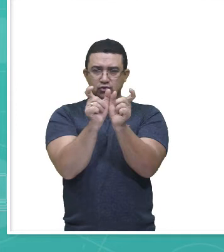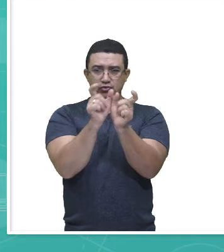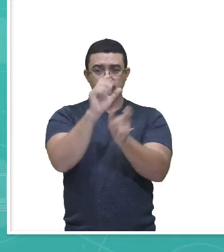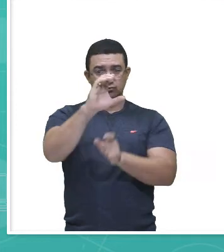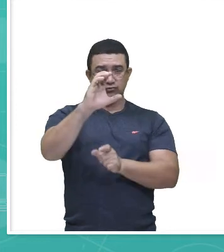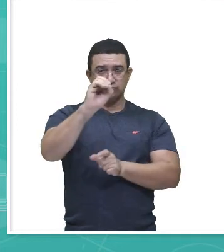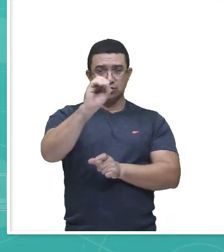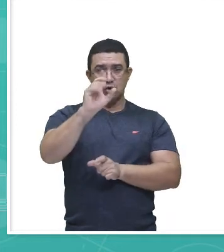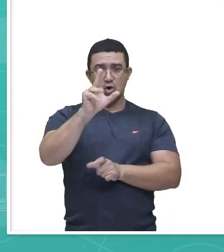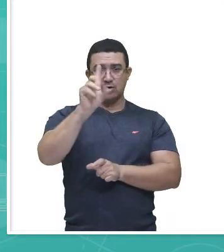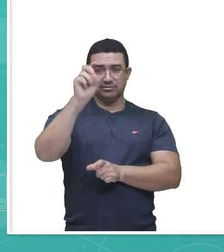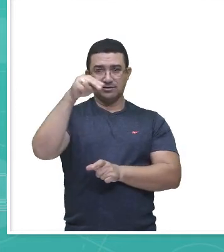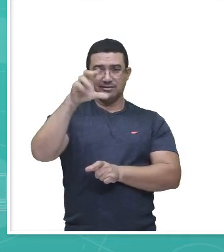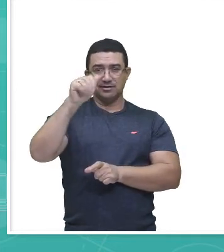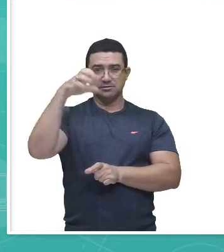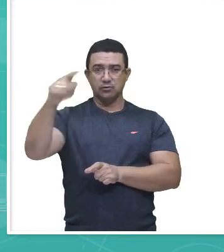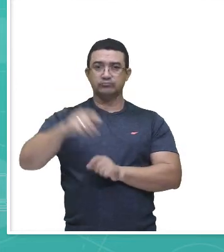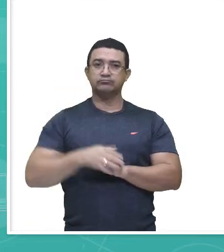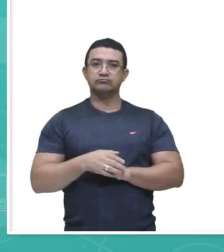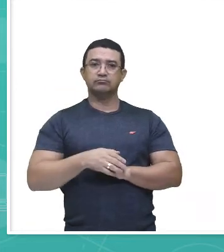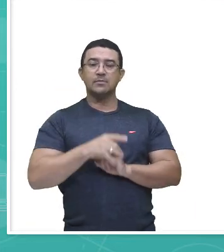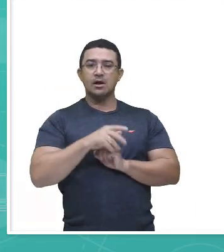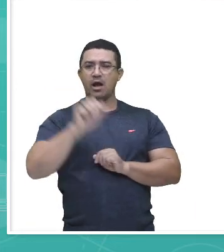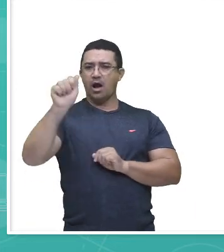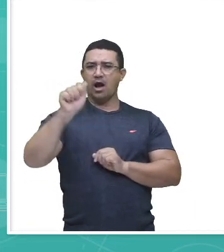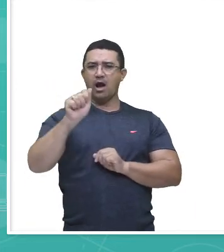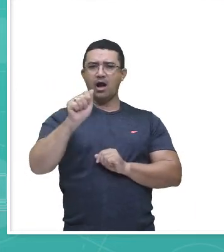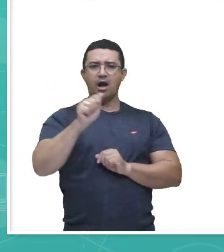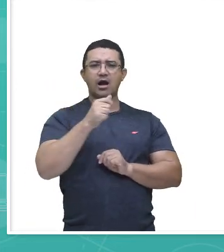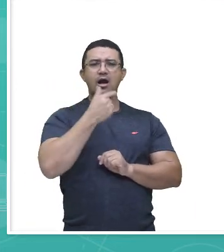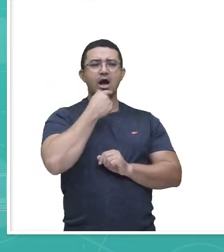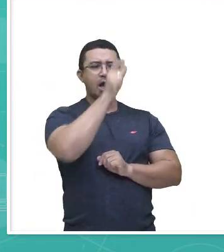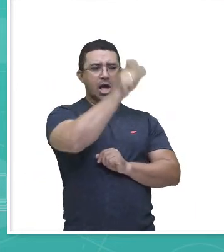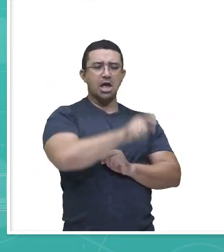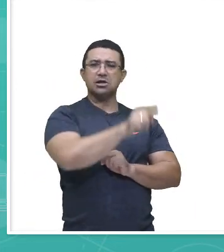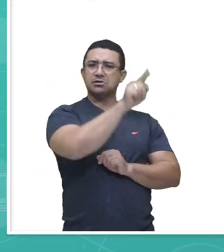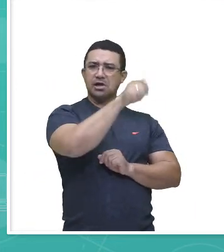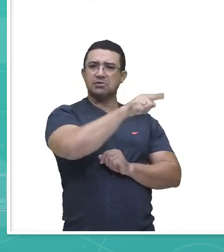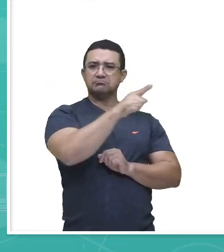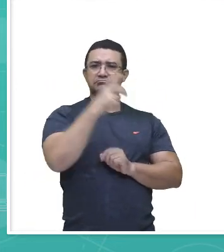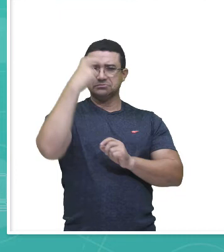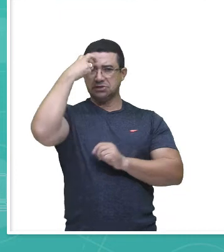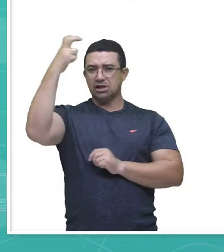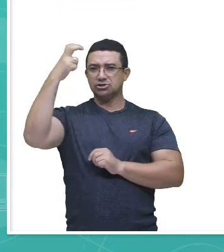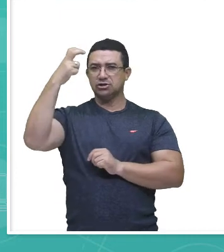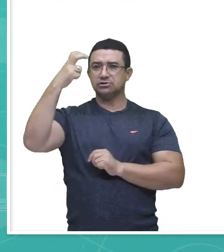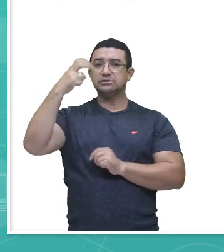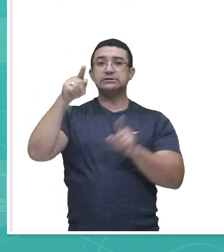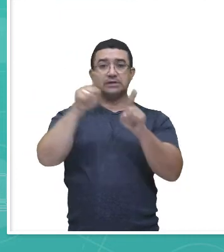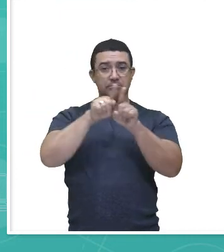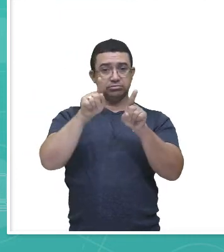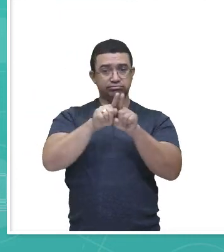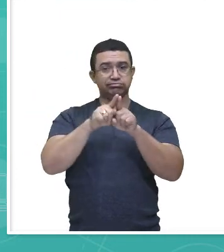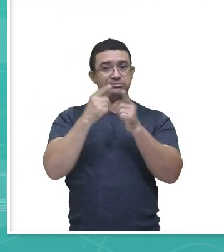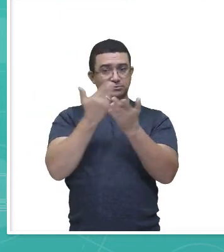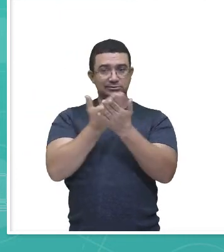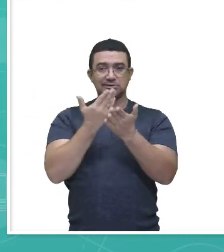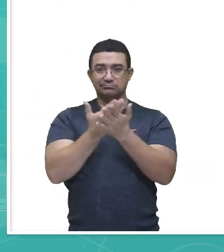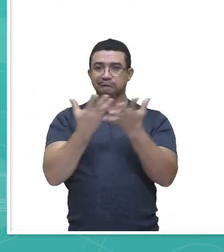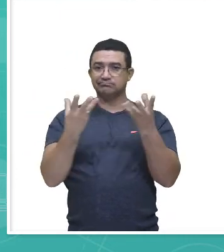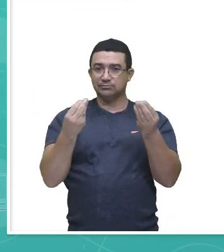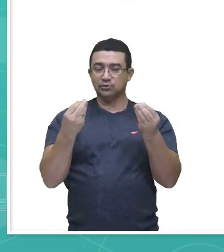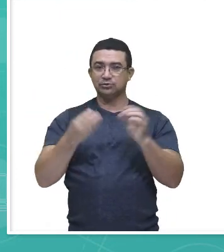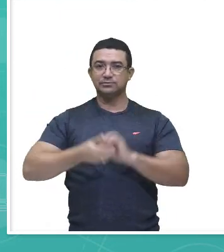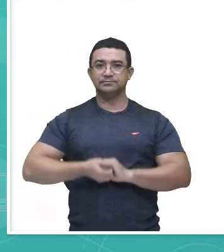é inteligente, a primeira é assindética, né, não vem acompanhada de conjunção, a